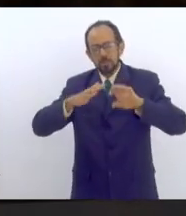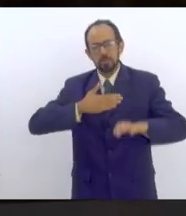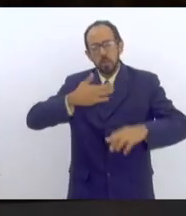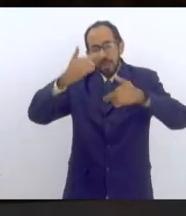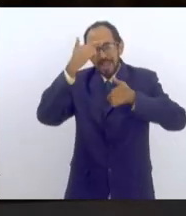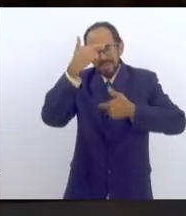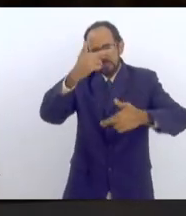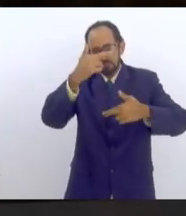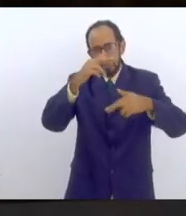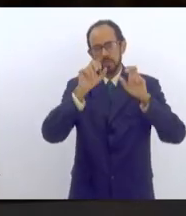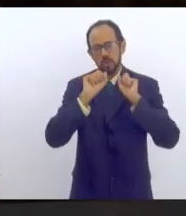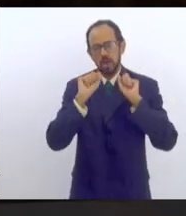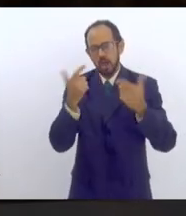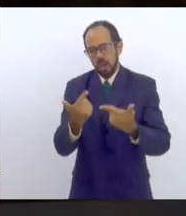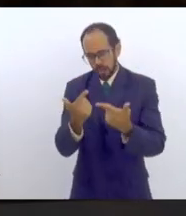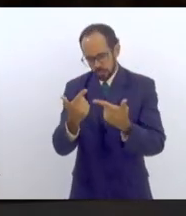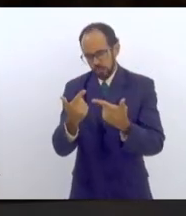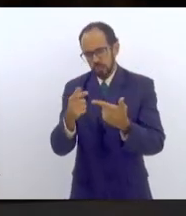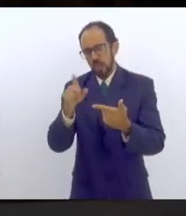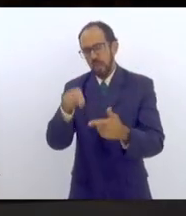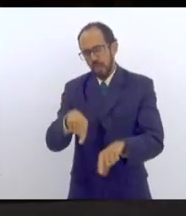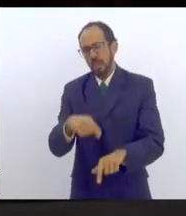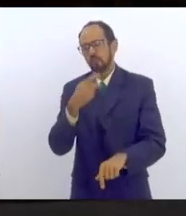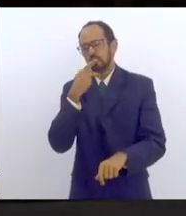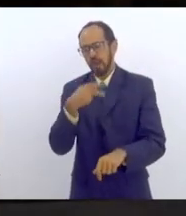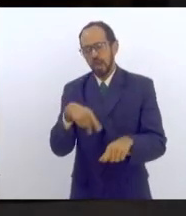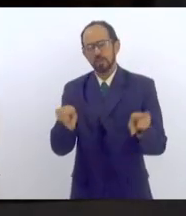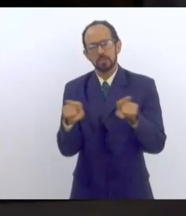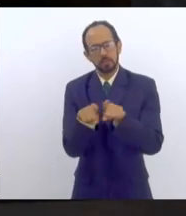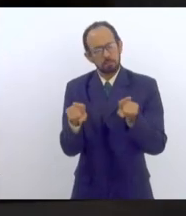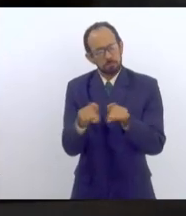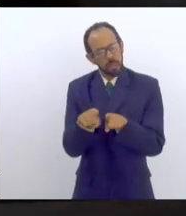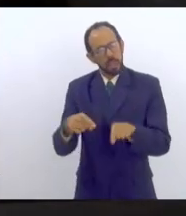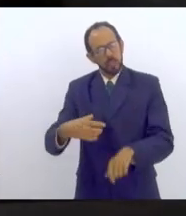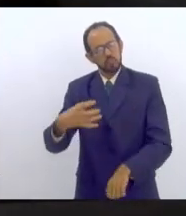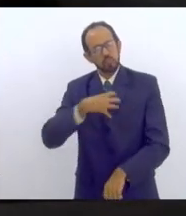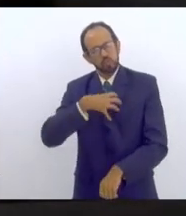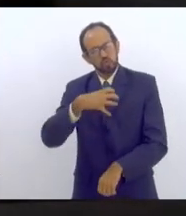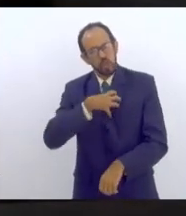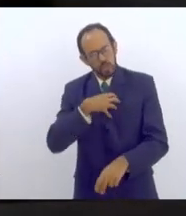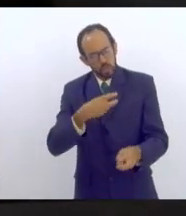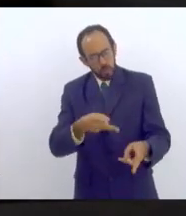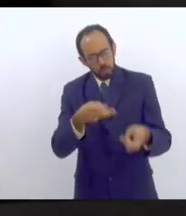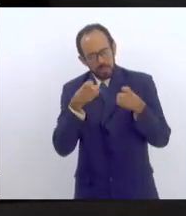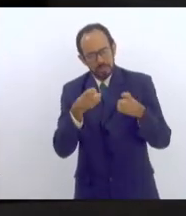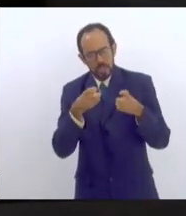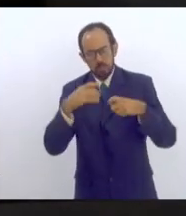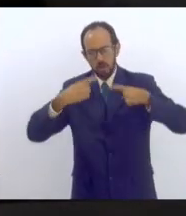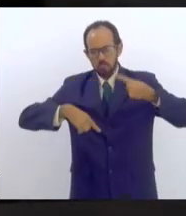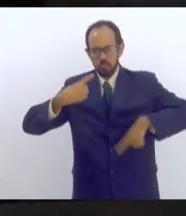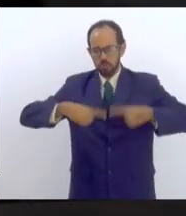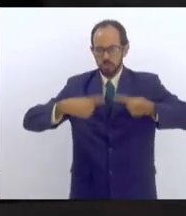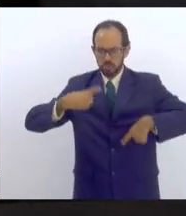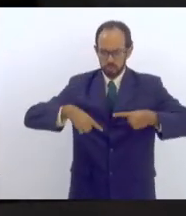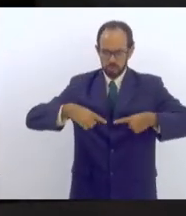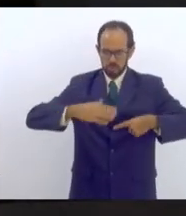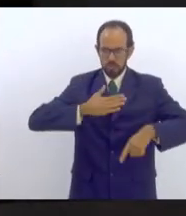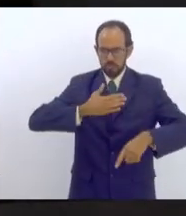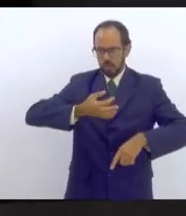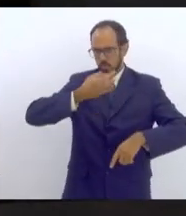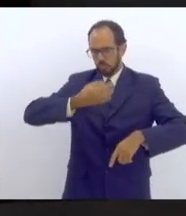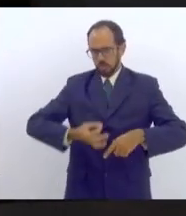casa e expressa a forma que eu encaro a política. Eu acho,